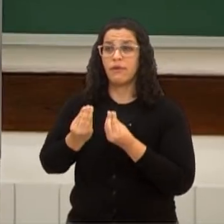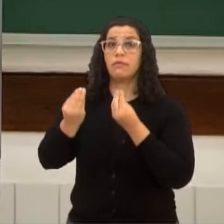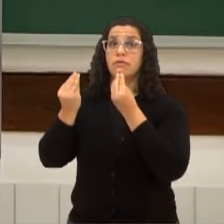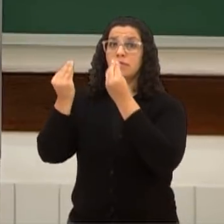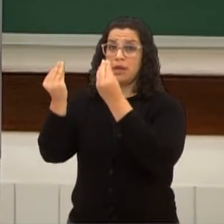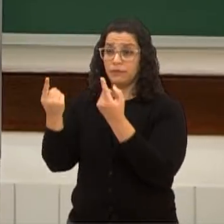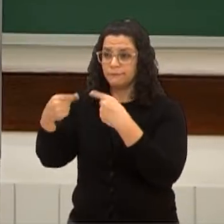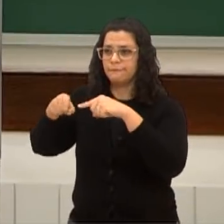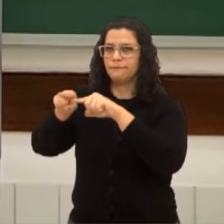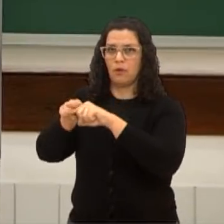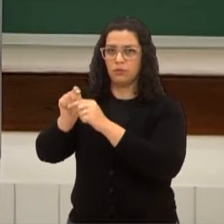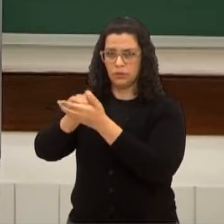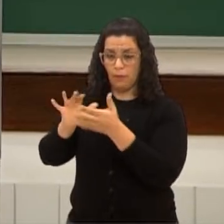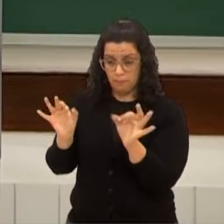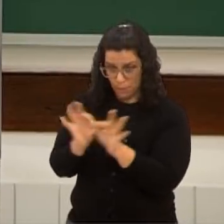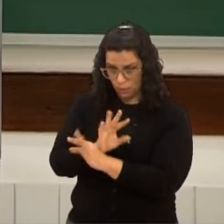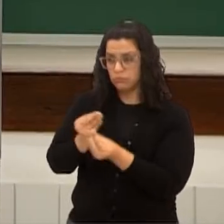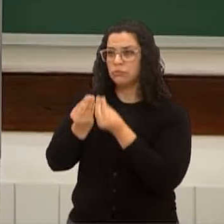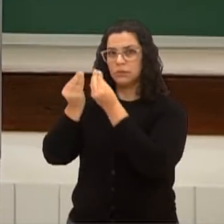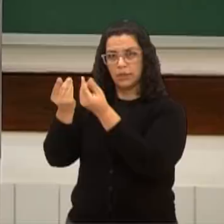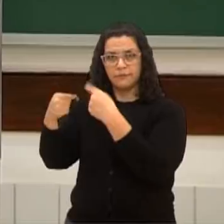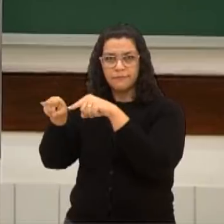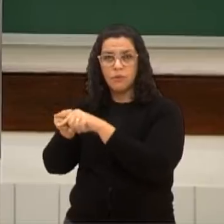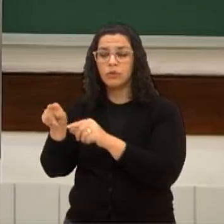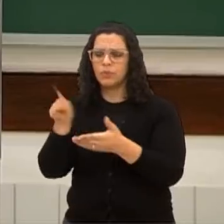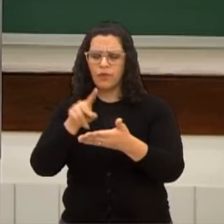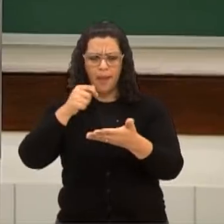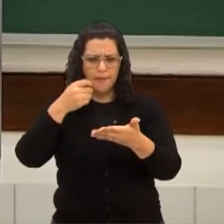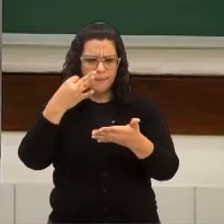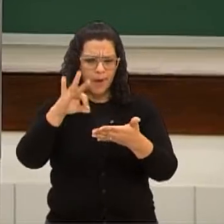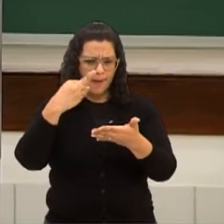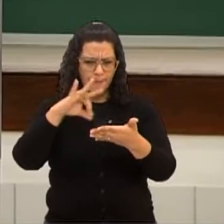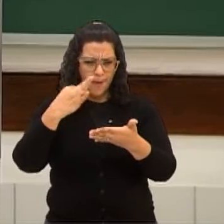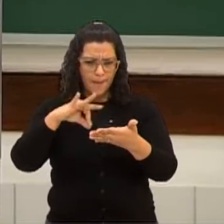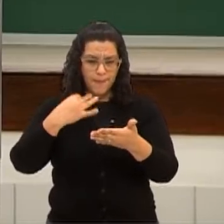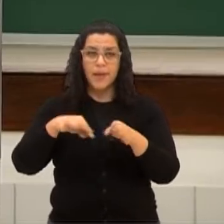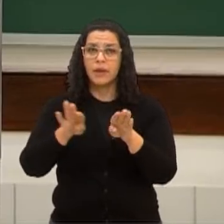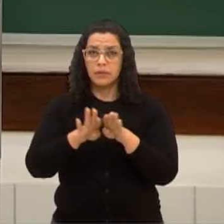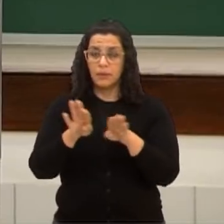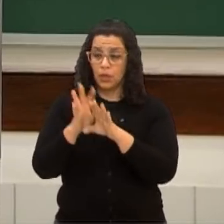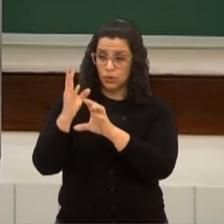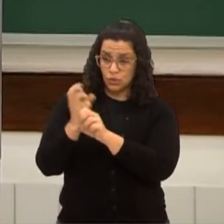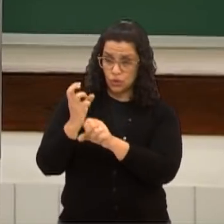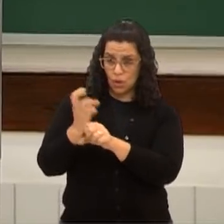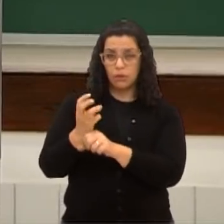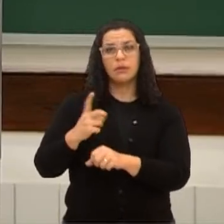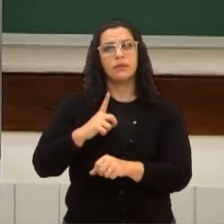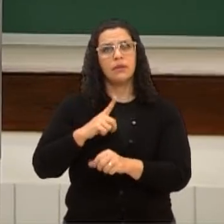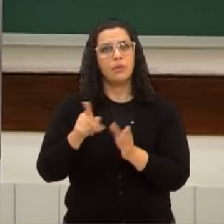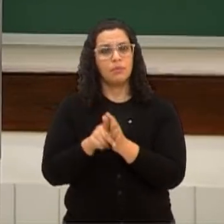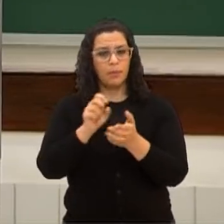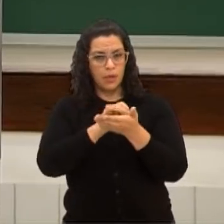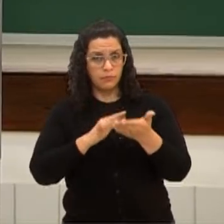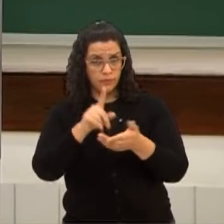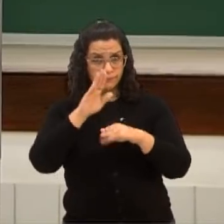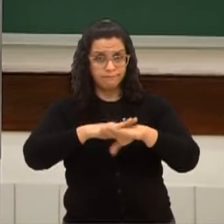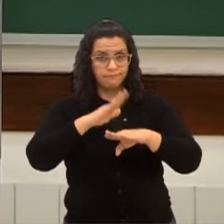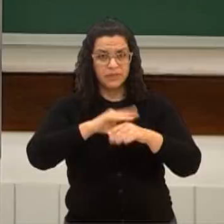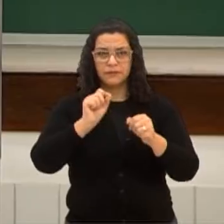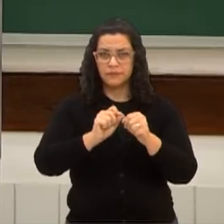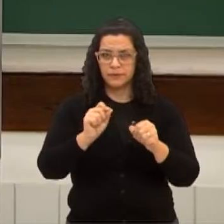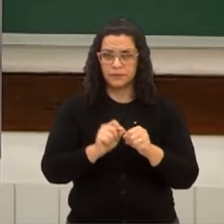a atividade para a escola para que o teu professor possa corrigir e atribuir a nota para as suas